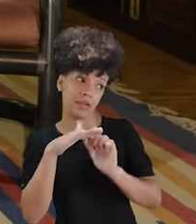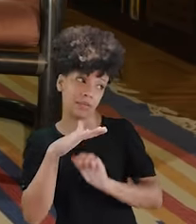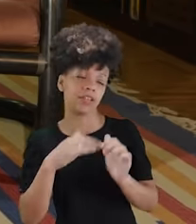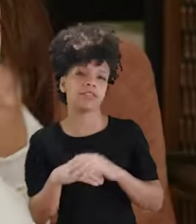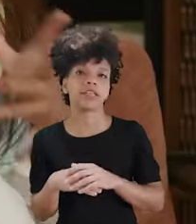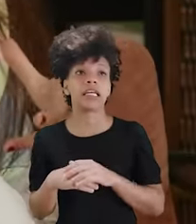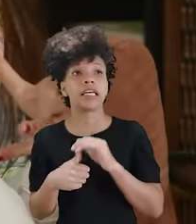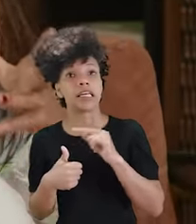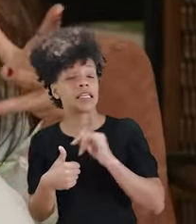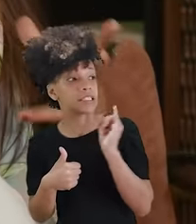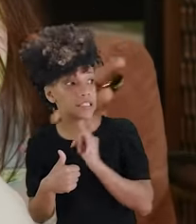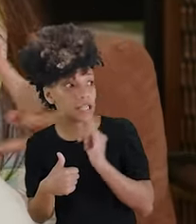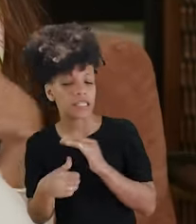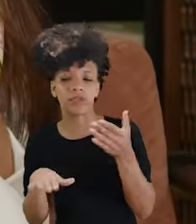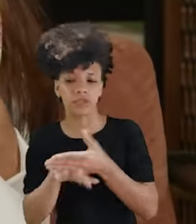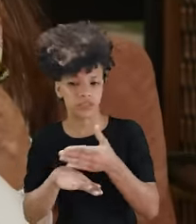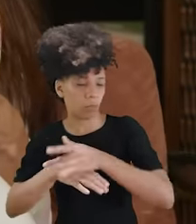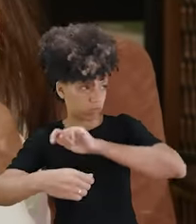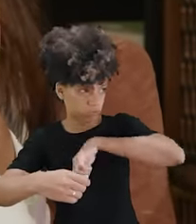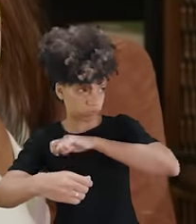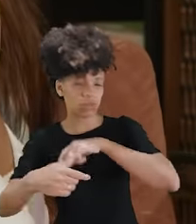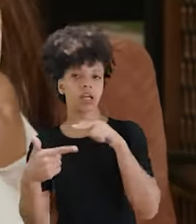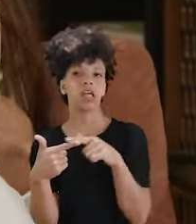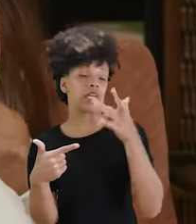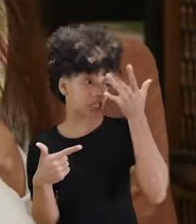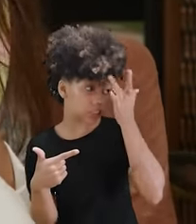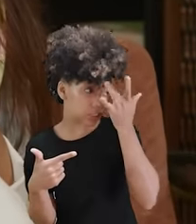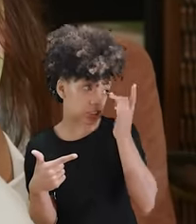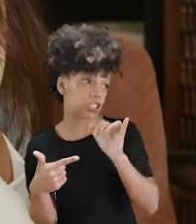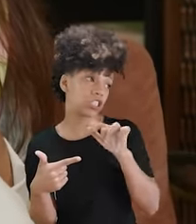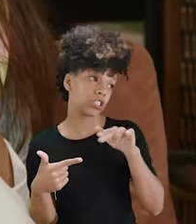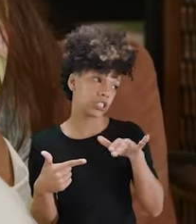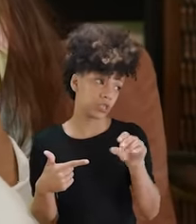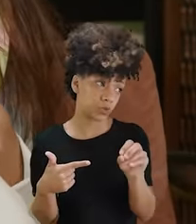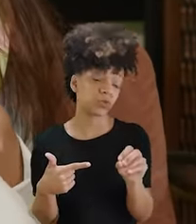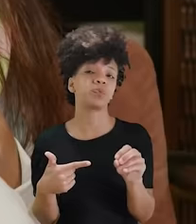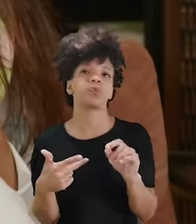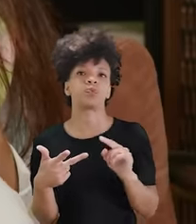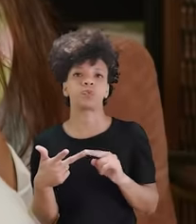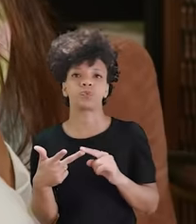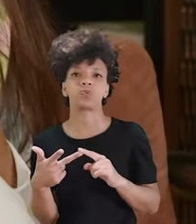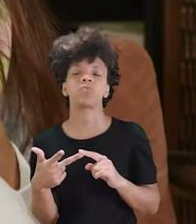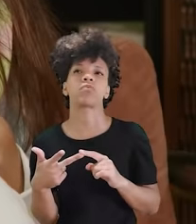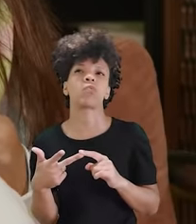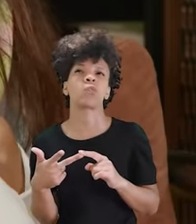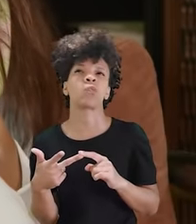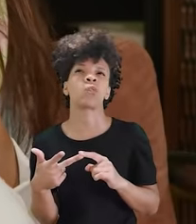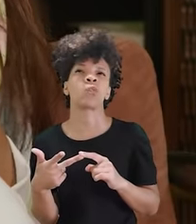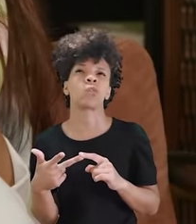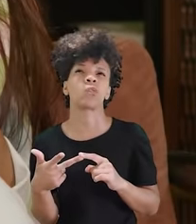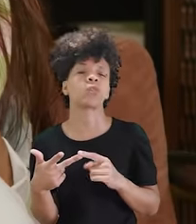empresa italianos estão sempre envolvidos muito indianos a indianos